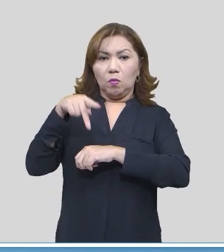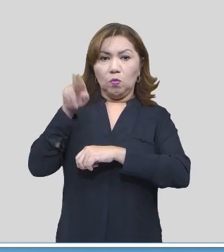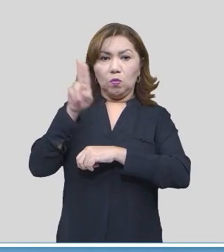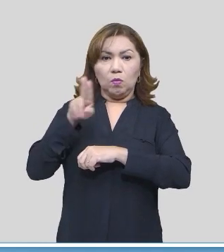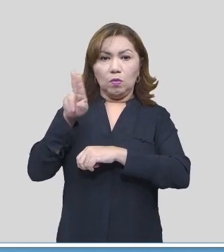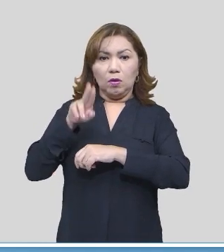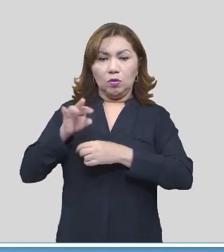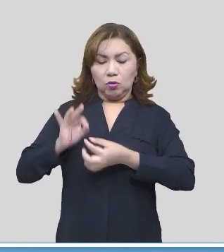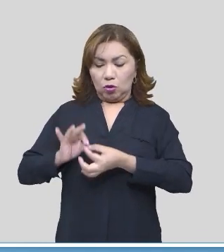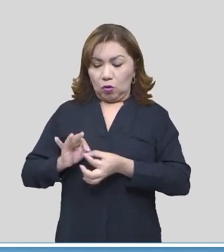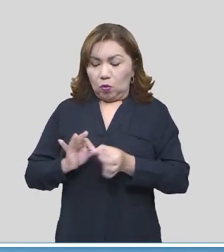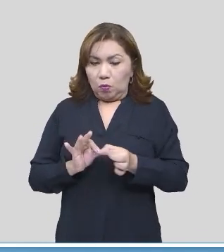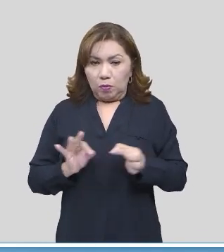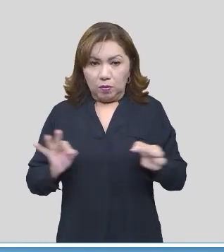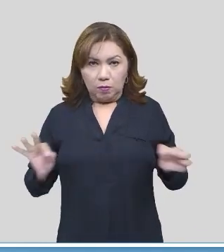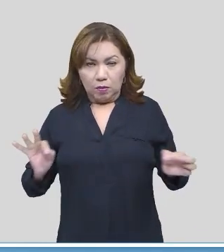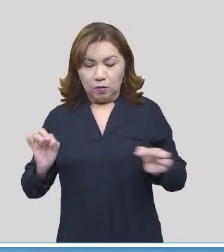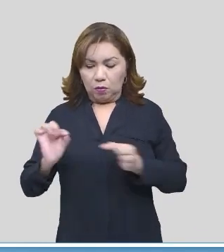altura,